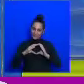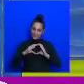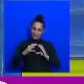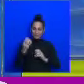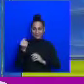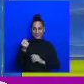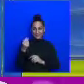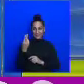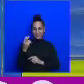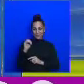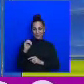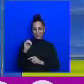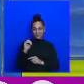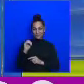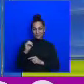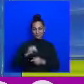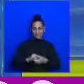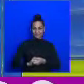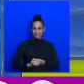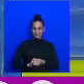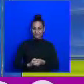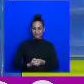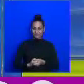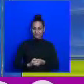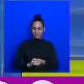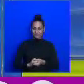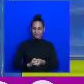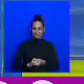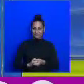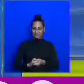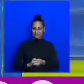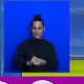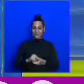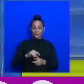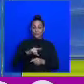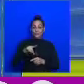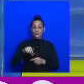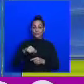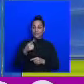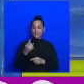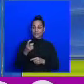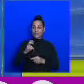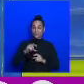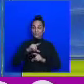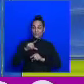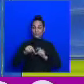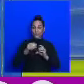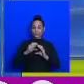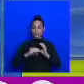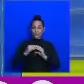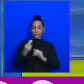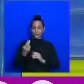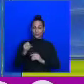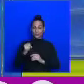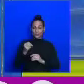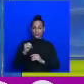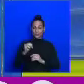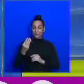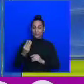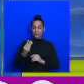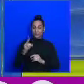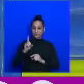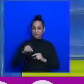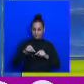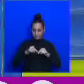número 20. Branca, 20. As 15 dezenas sorteadas no concurso 2.803 da